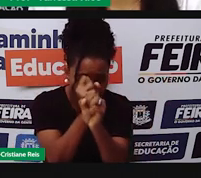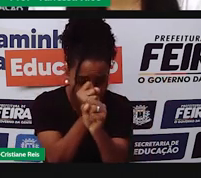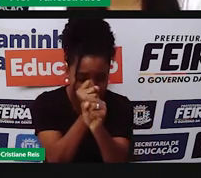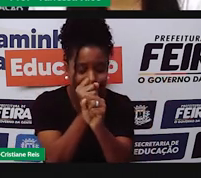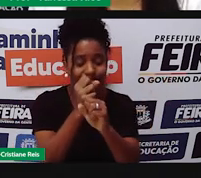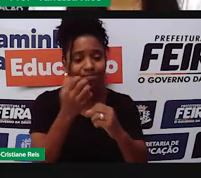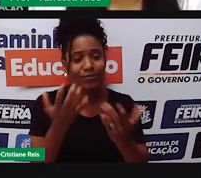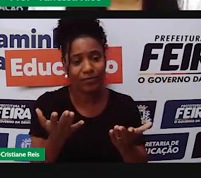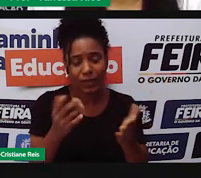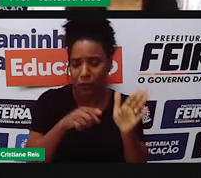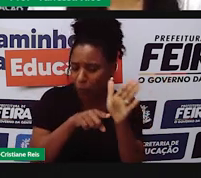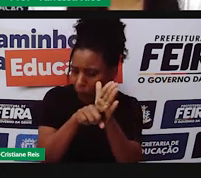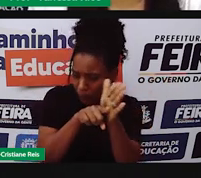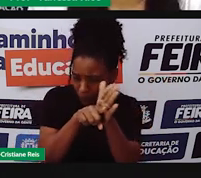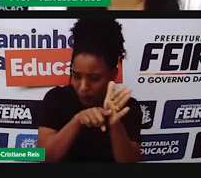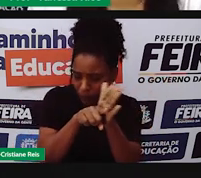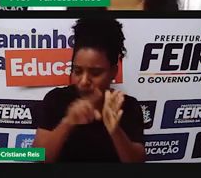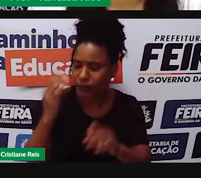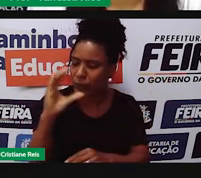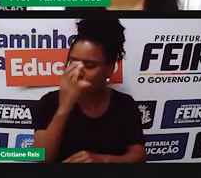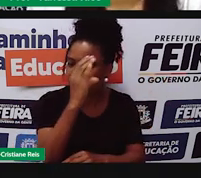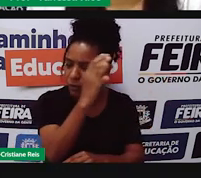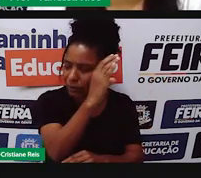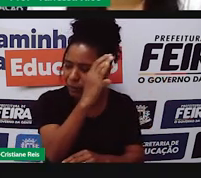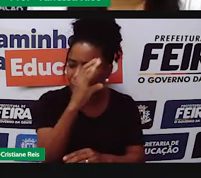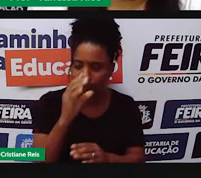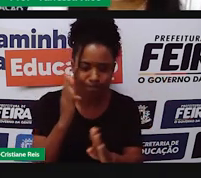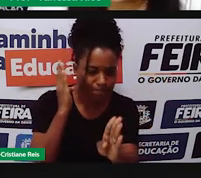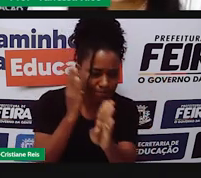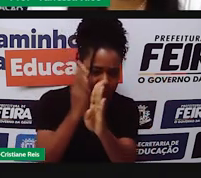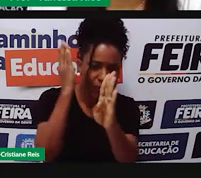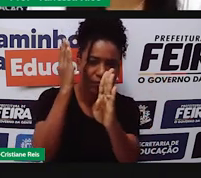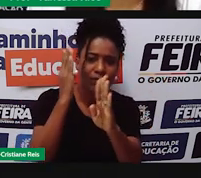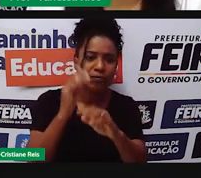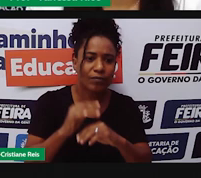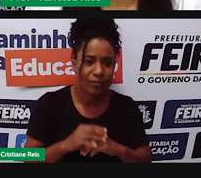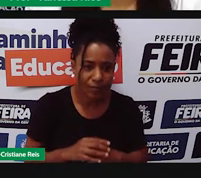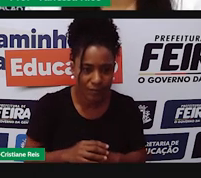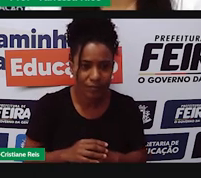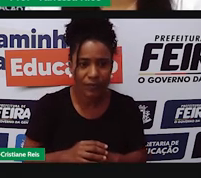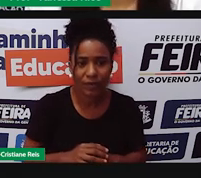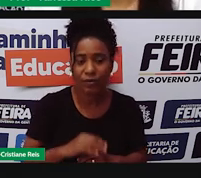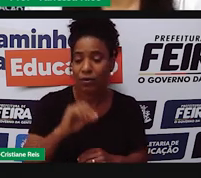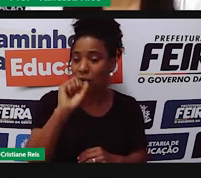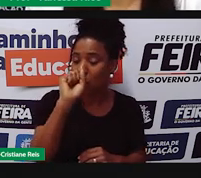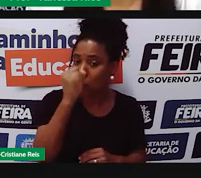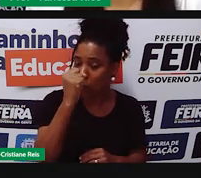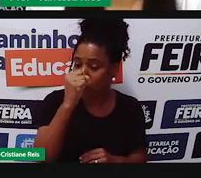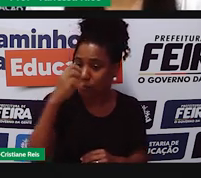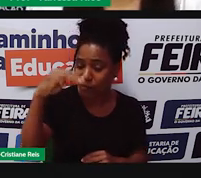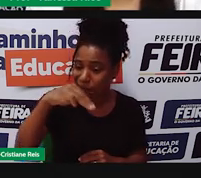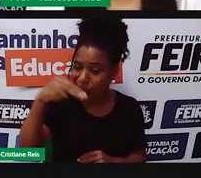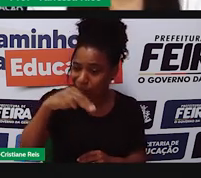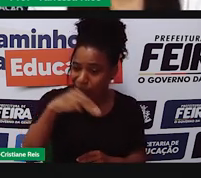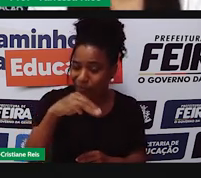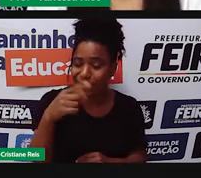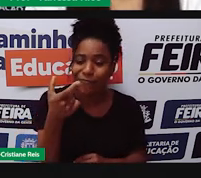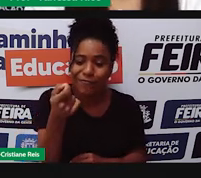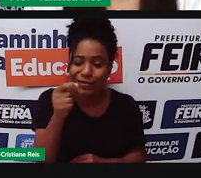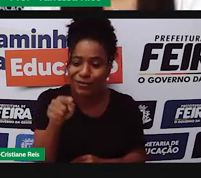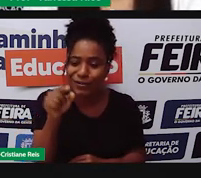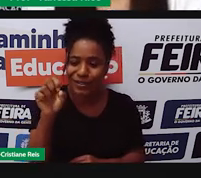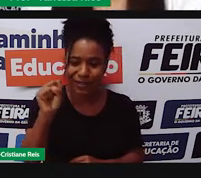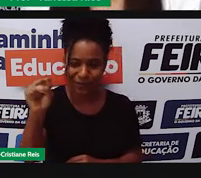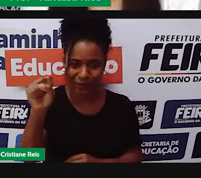né, dos cientistas, aproximadamente 8 minutos e 20 segundos. Porque a luz do sol, ela não